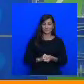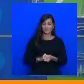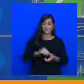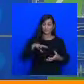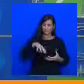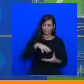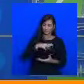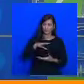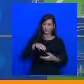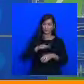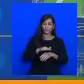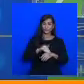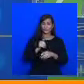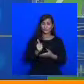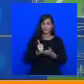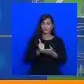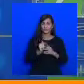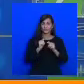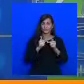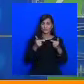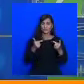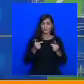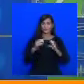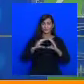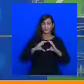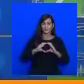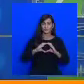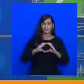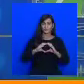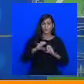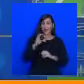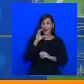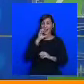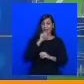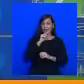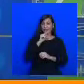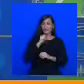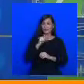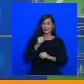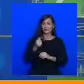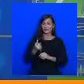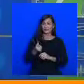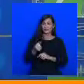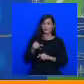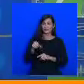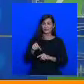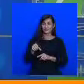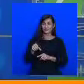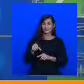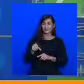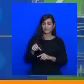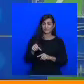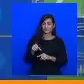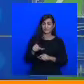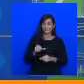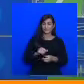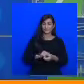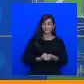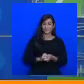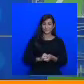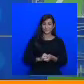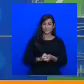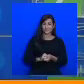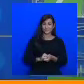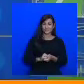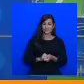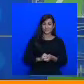O globo segue girando, você chamando, a sorte chegando. Bola laranja, 69. Laranja, número